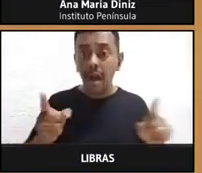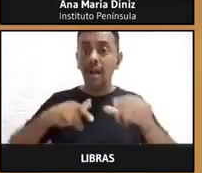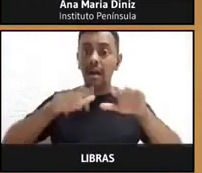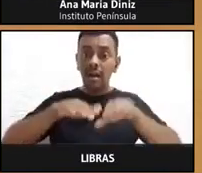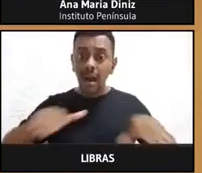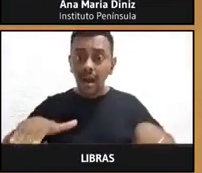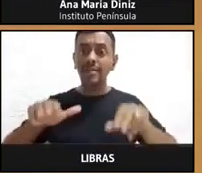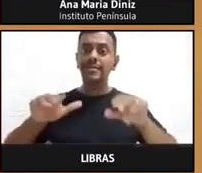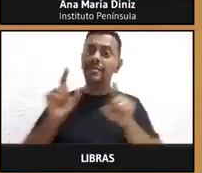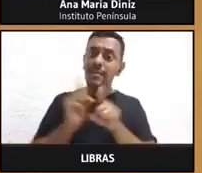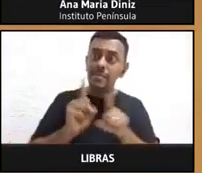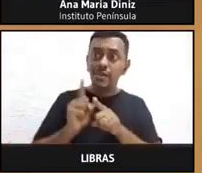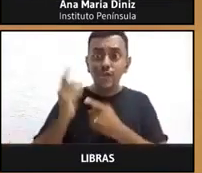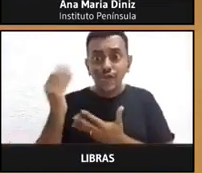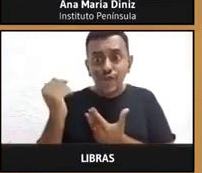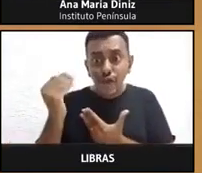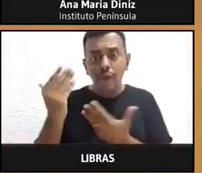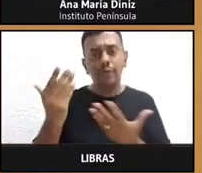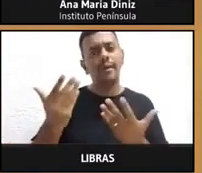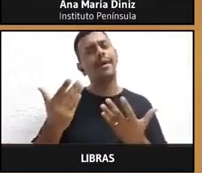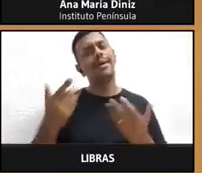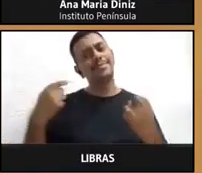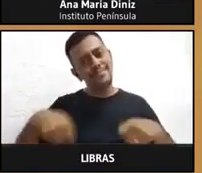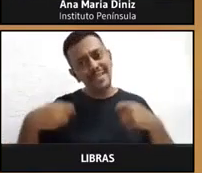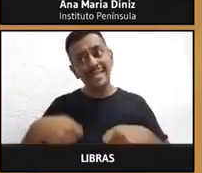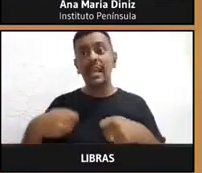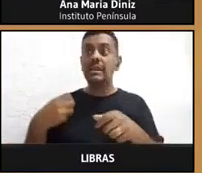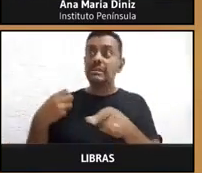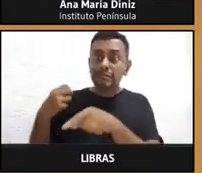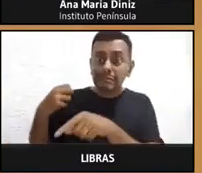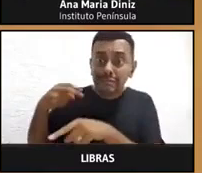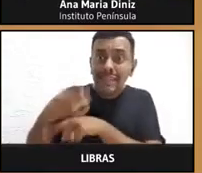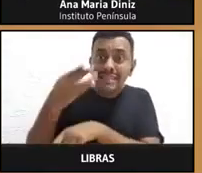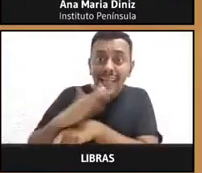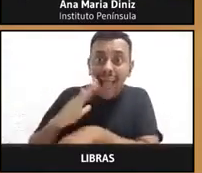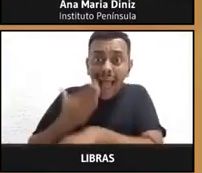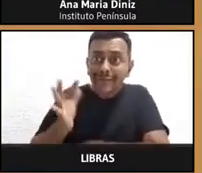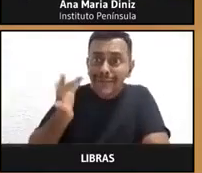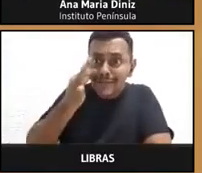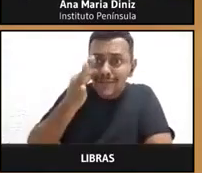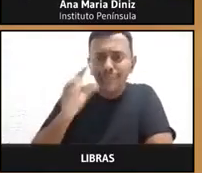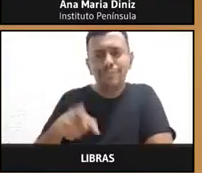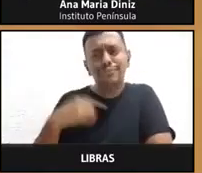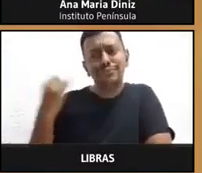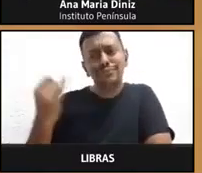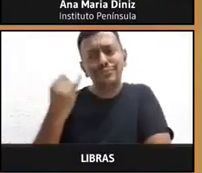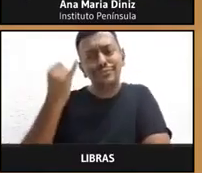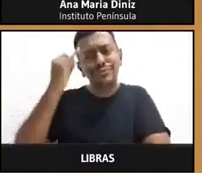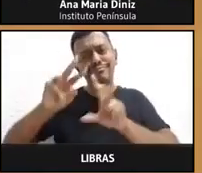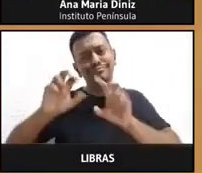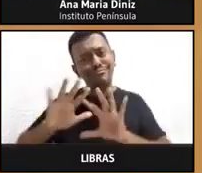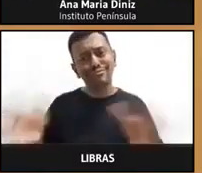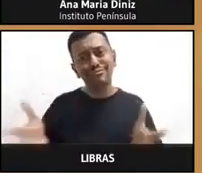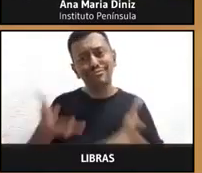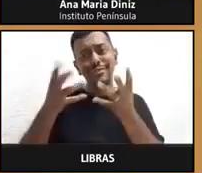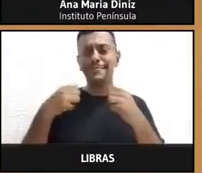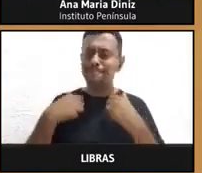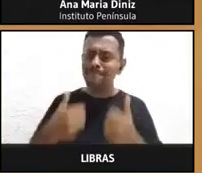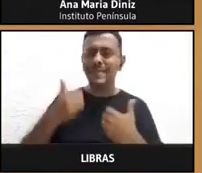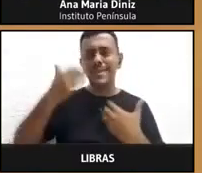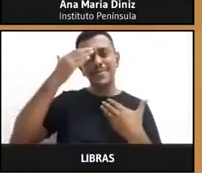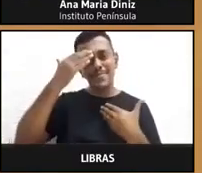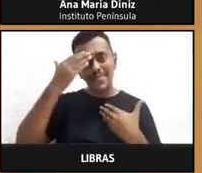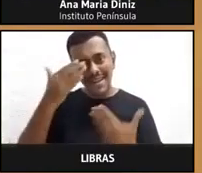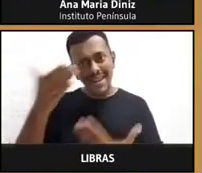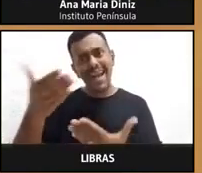que ter acesso a estágios, isso é muito importante. Muito bom. Muito obrigado,